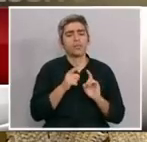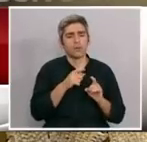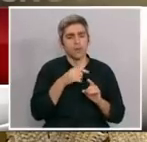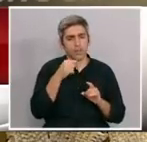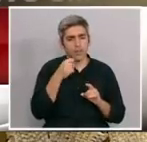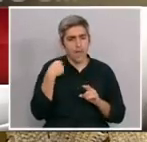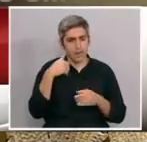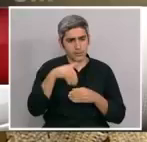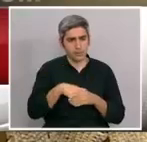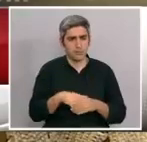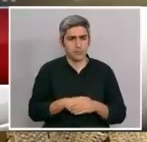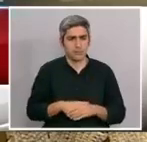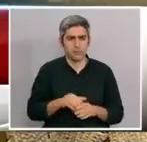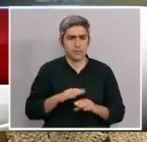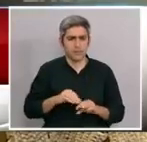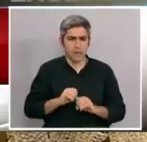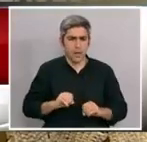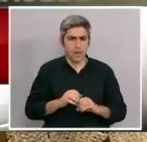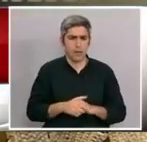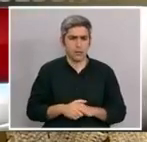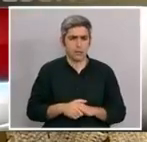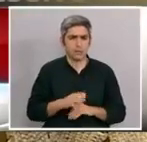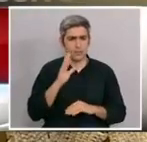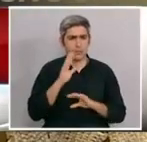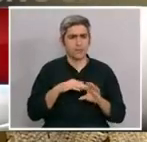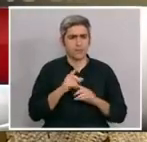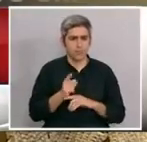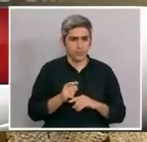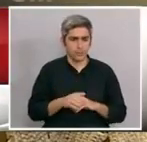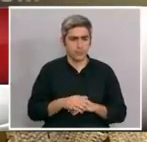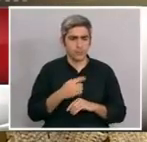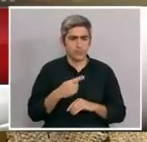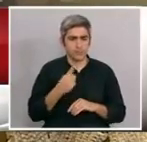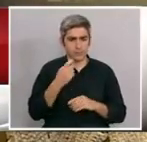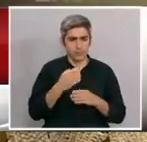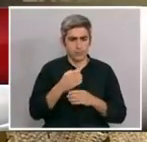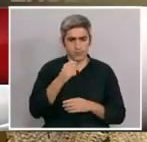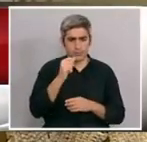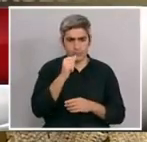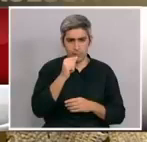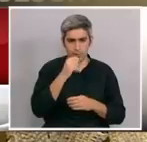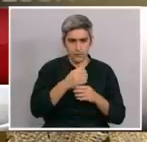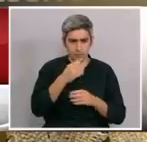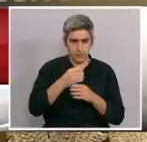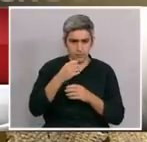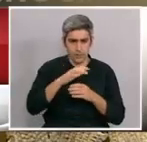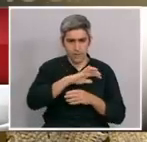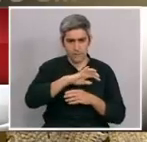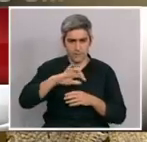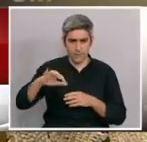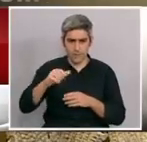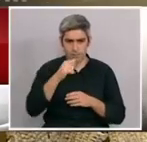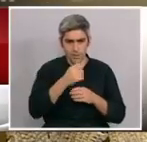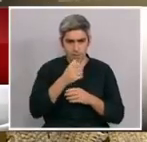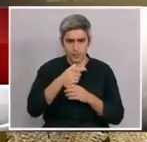na casa? Eu não fazia nada. Olha, sabe o que fazia? Tinha uma garrafeira grande,